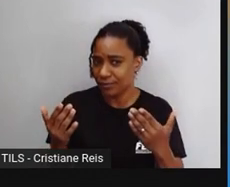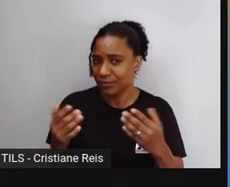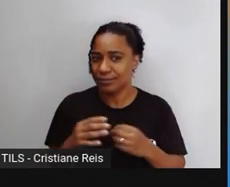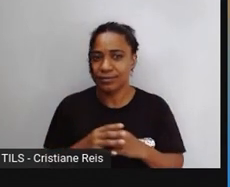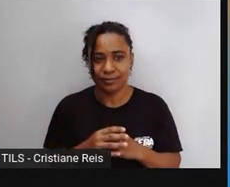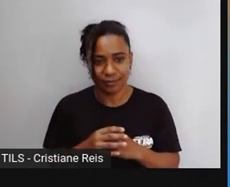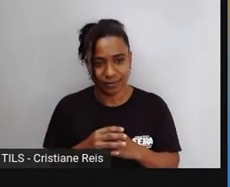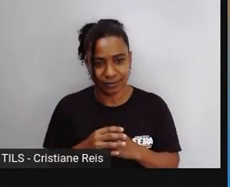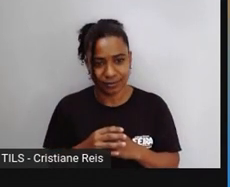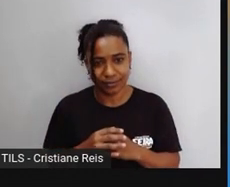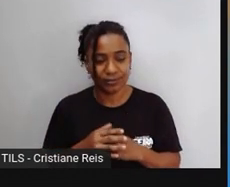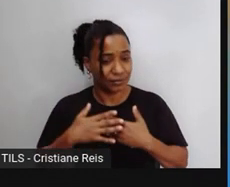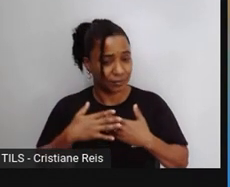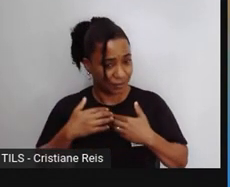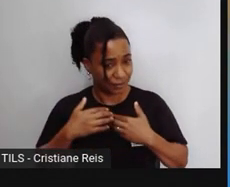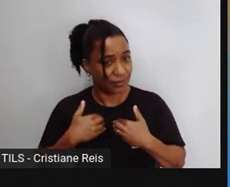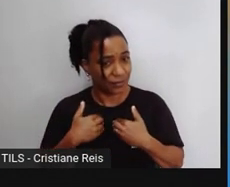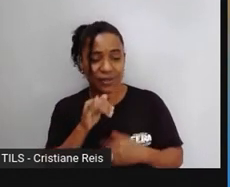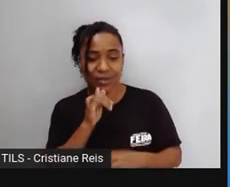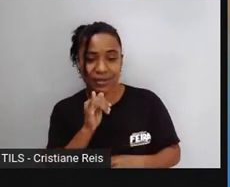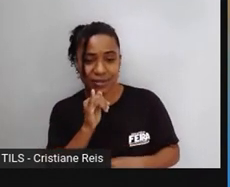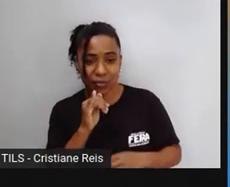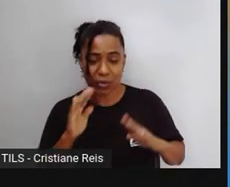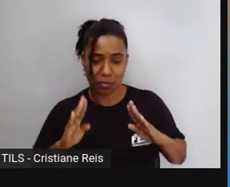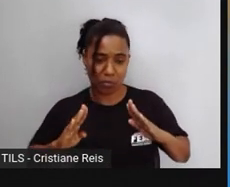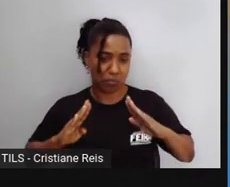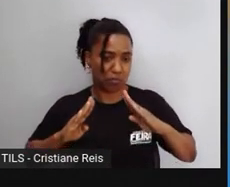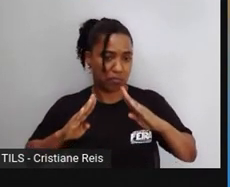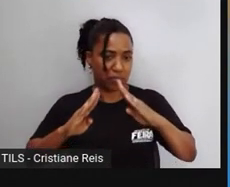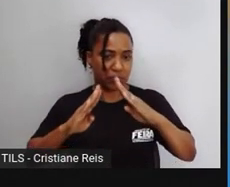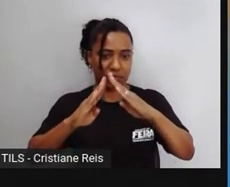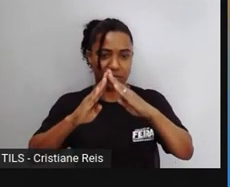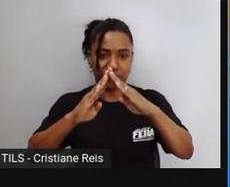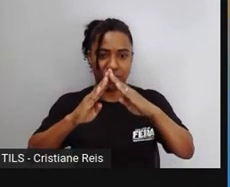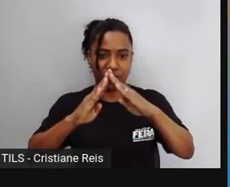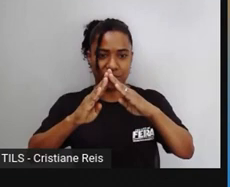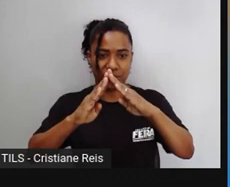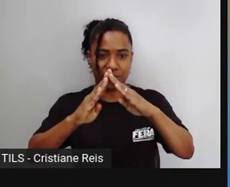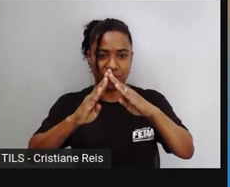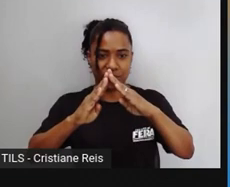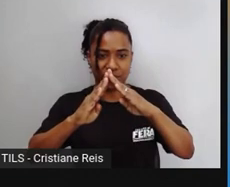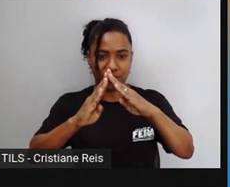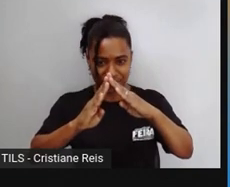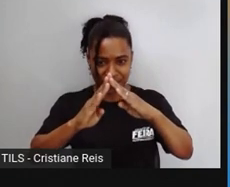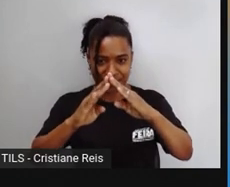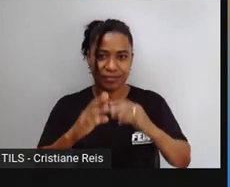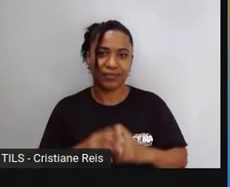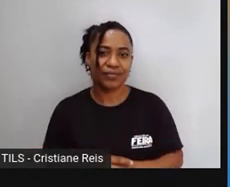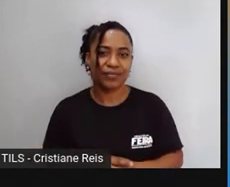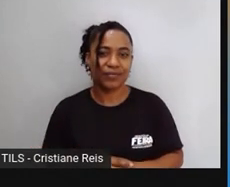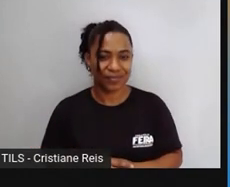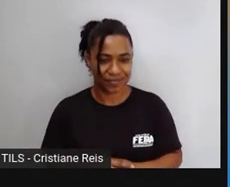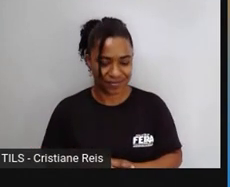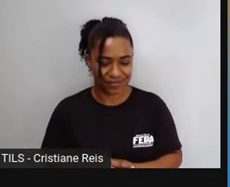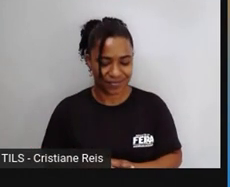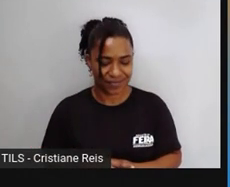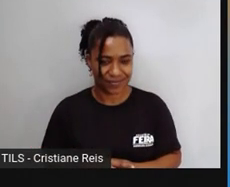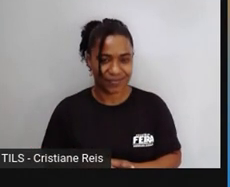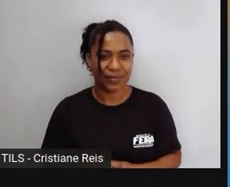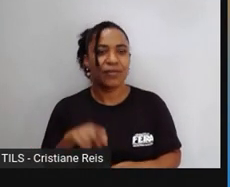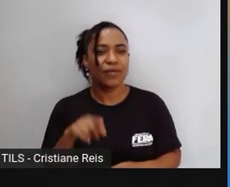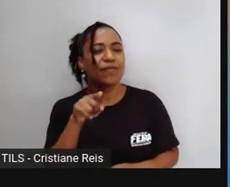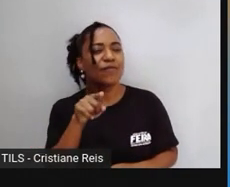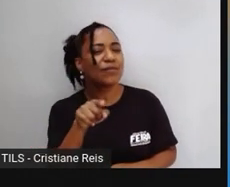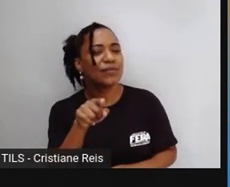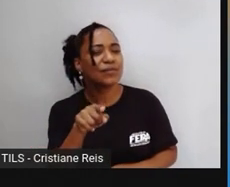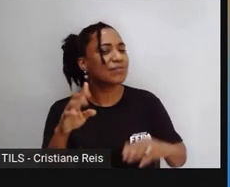house. Então, eu moro em uma casa. And you? Where do you live? Onde você